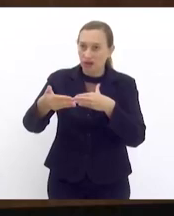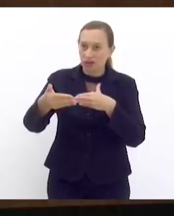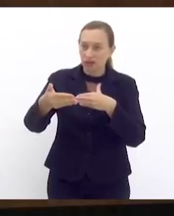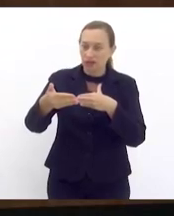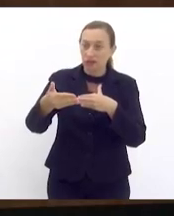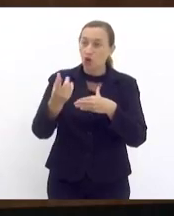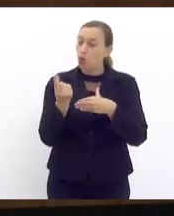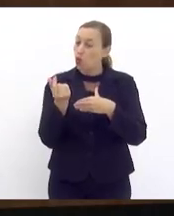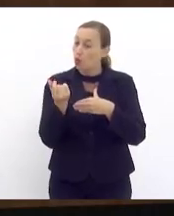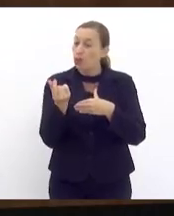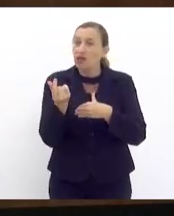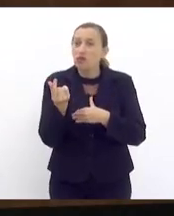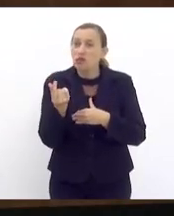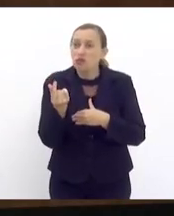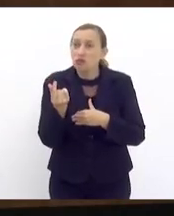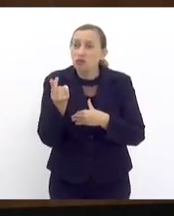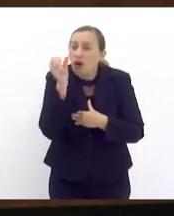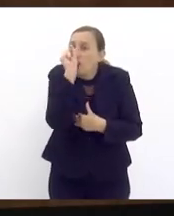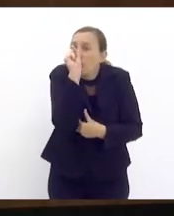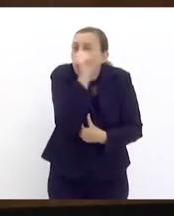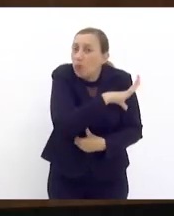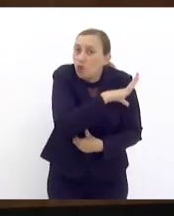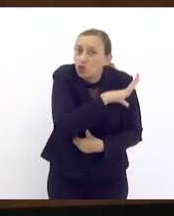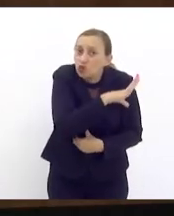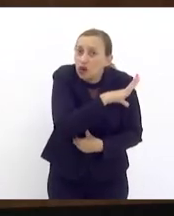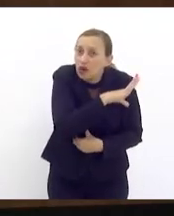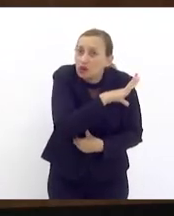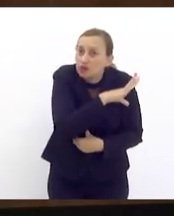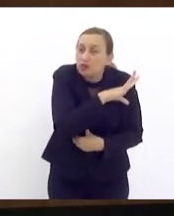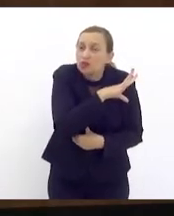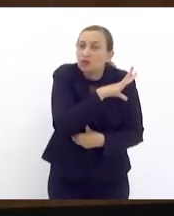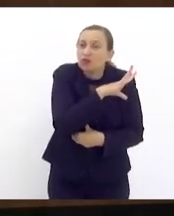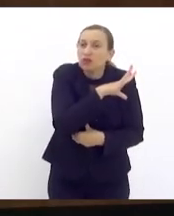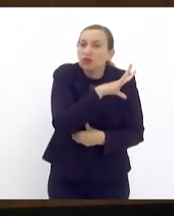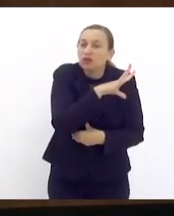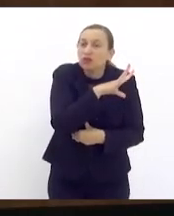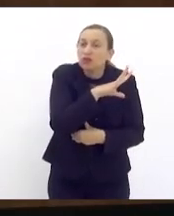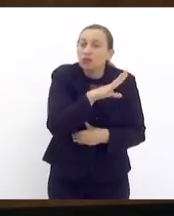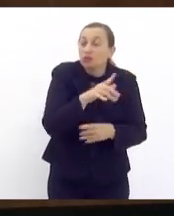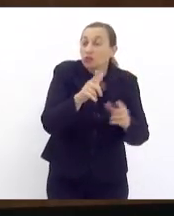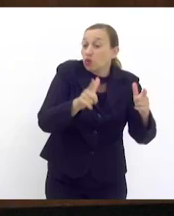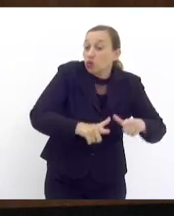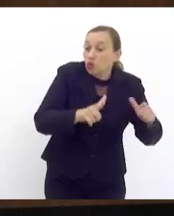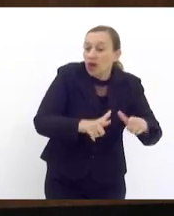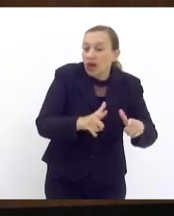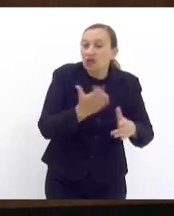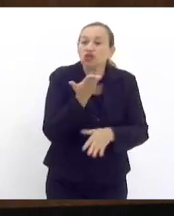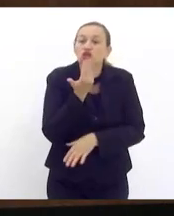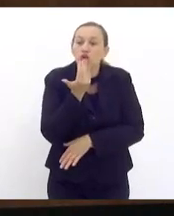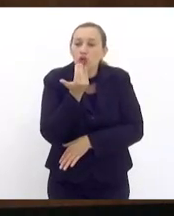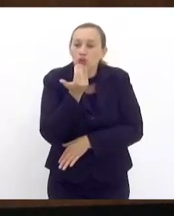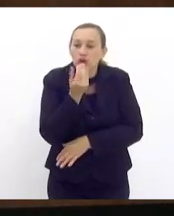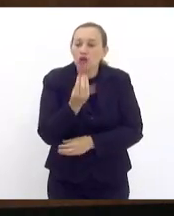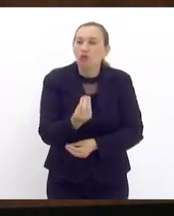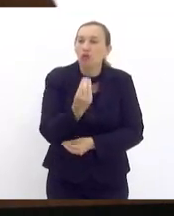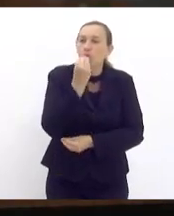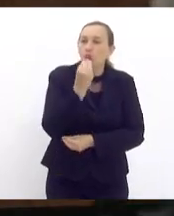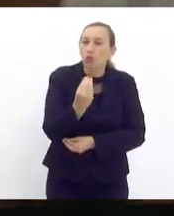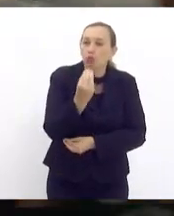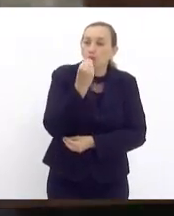o preço abusivo praticado pelas lanchonetes que lá existem preço esse